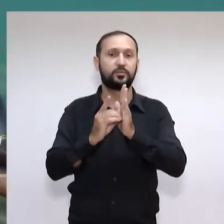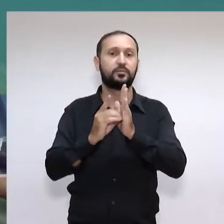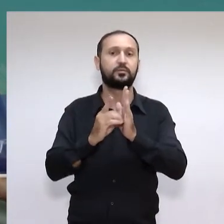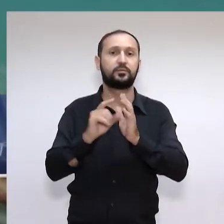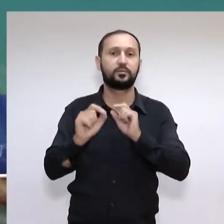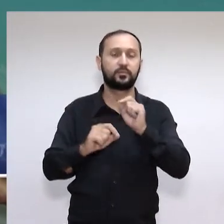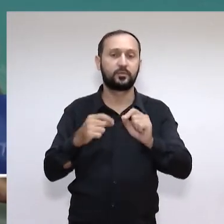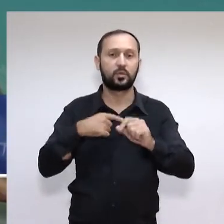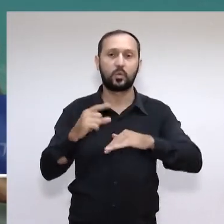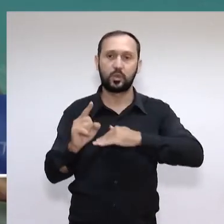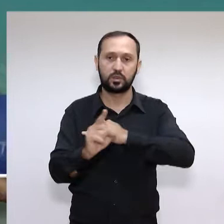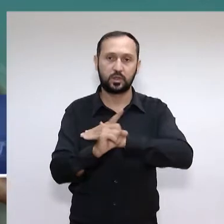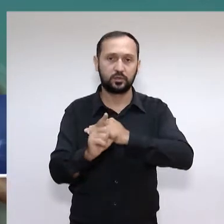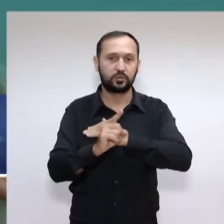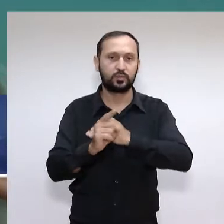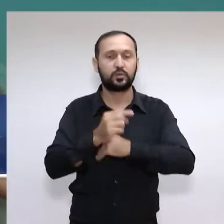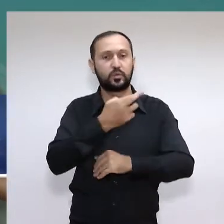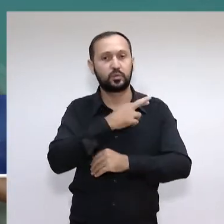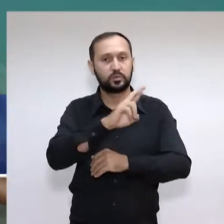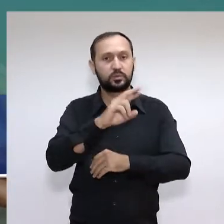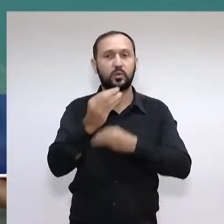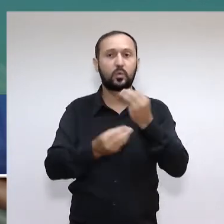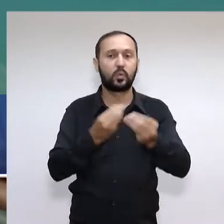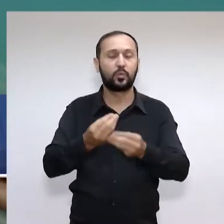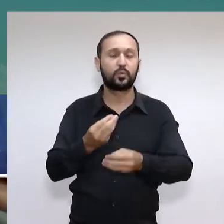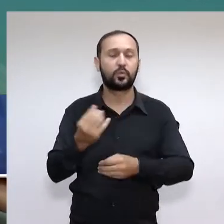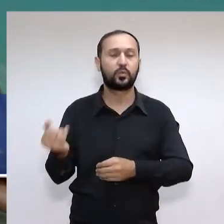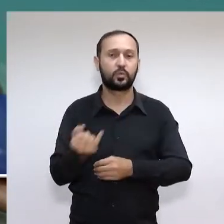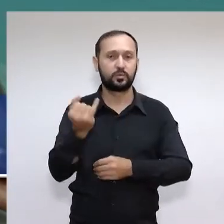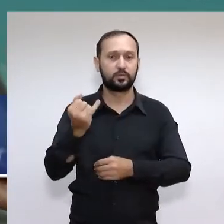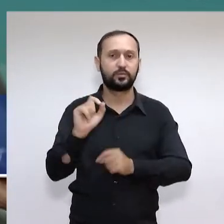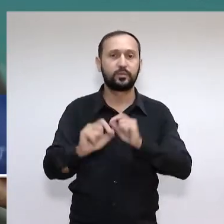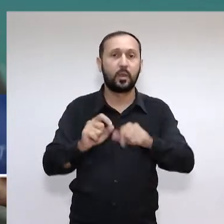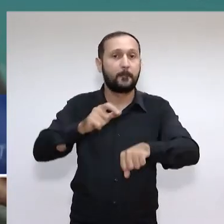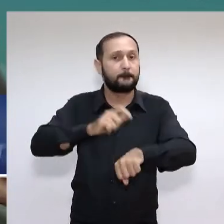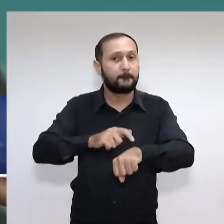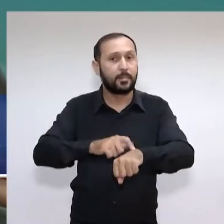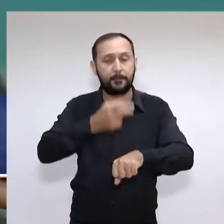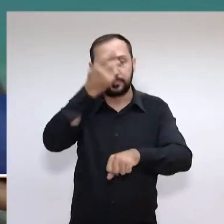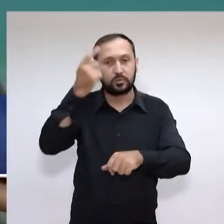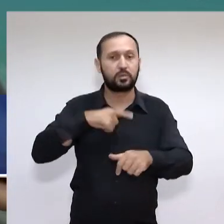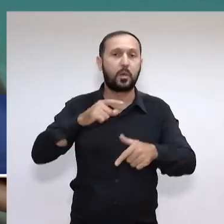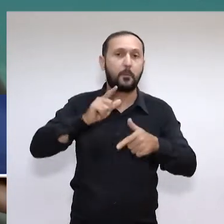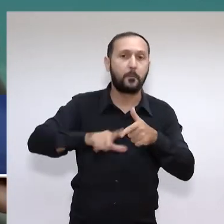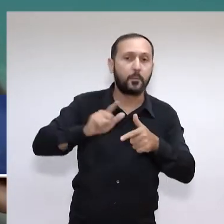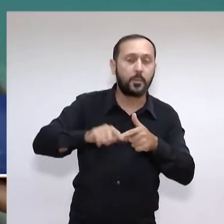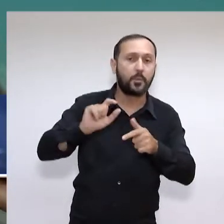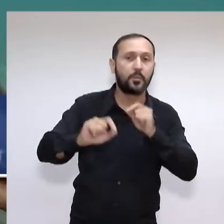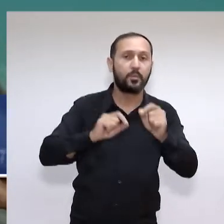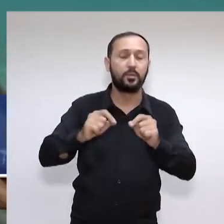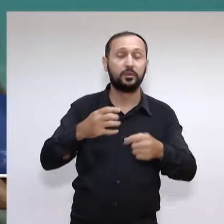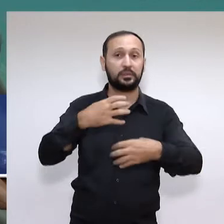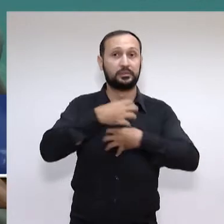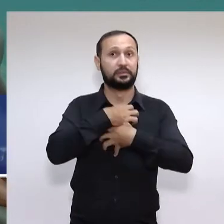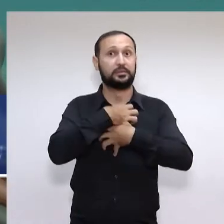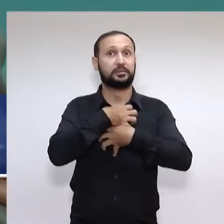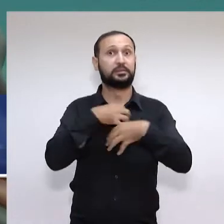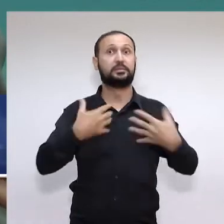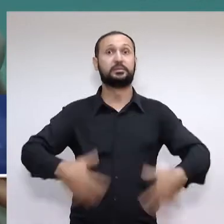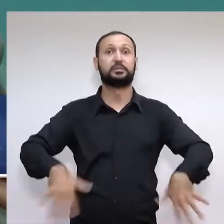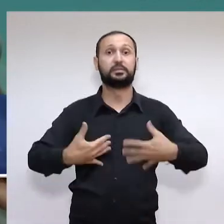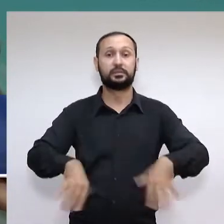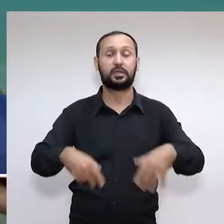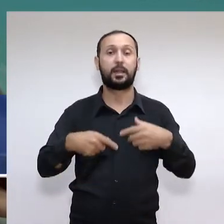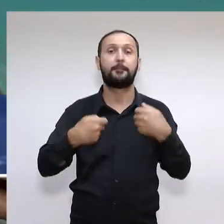do coronavírus, ele colocou lá o atendimento religioso como essencial, porque é um momento que as pessoas passam por dificuldade, o